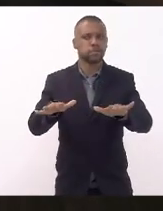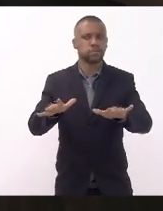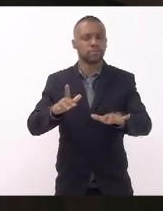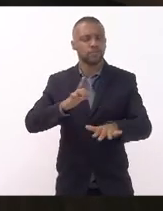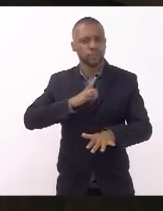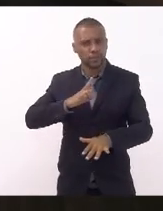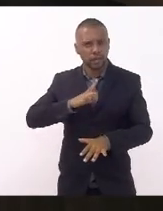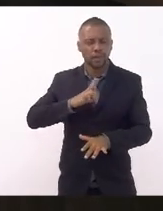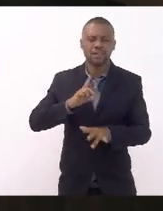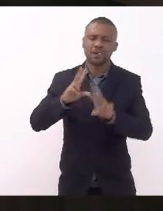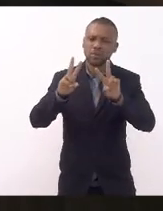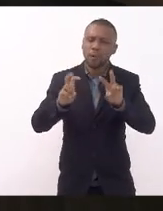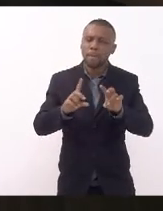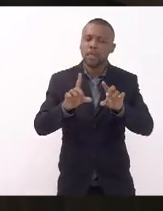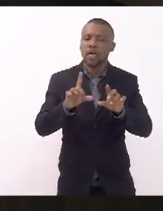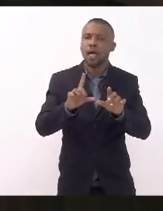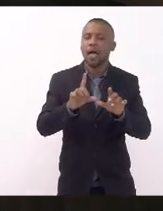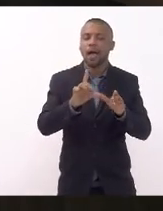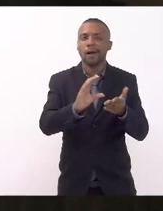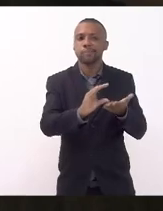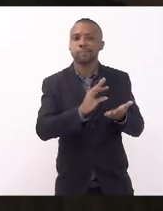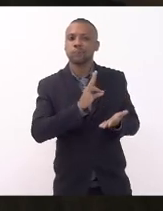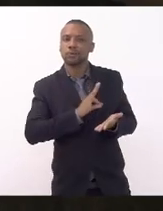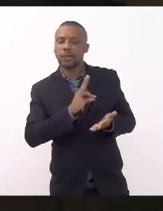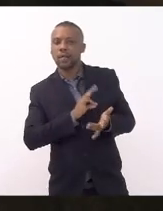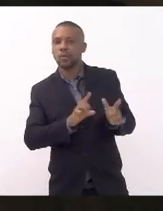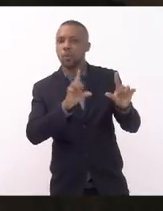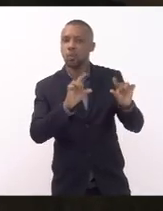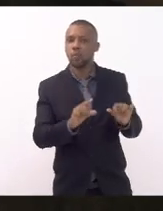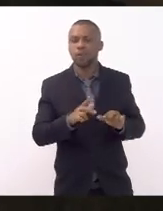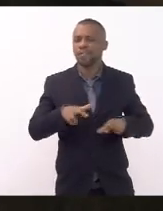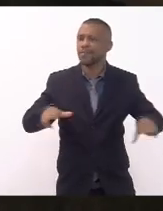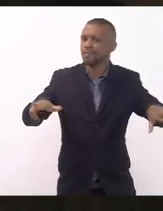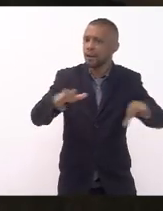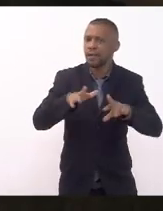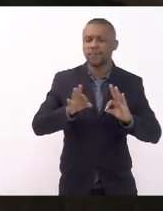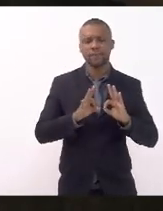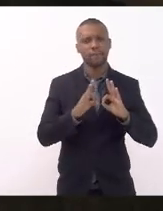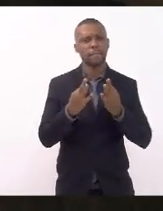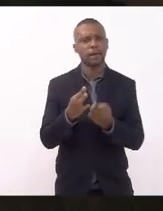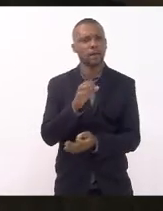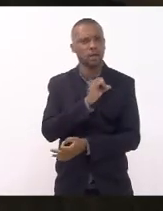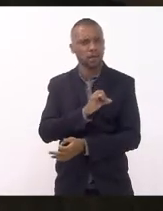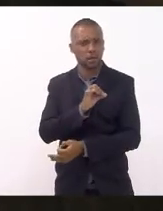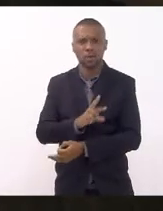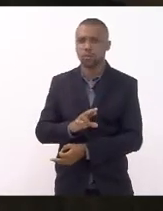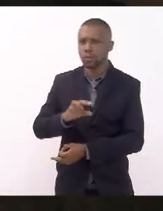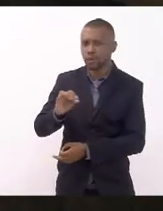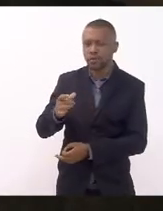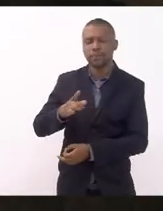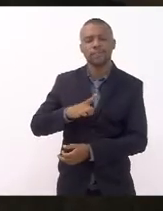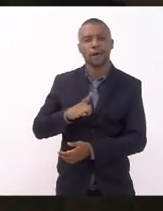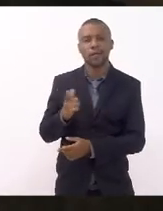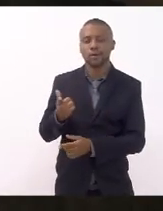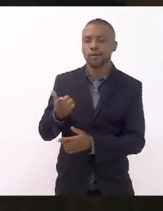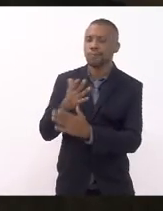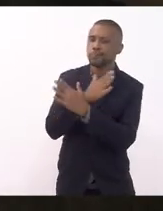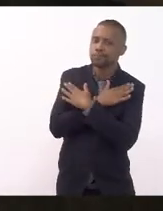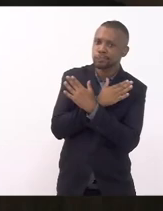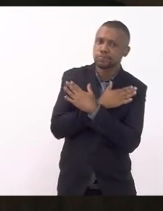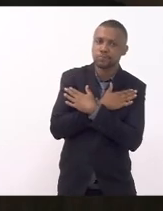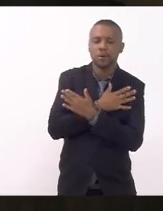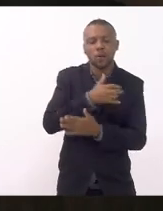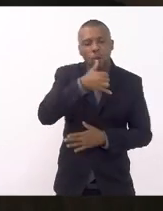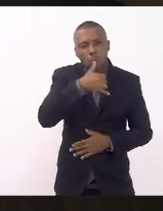à perda de renda por parte de inúmeras famílias do Rio de Janeiro que caíram no desemprego ou já